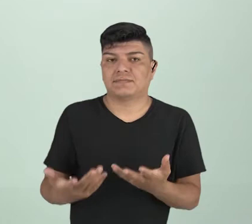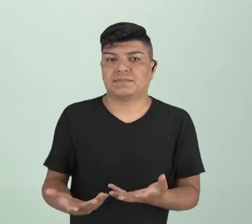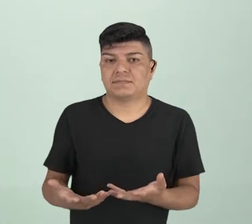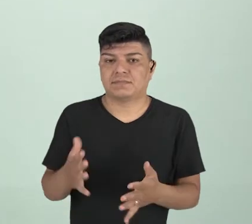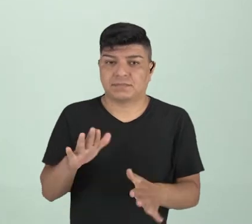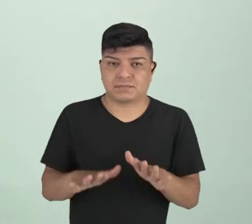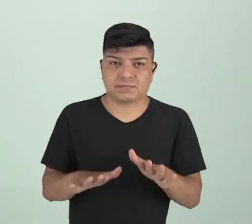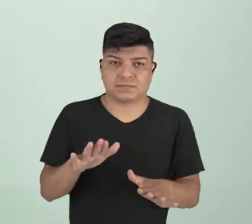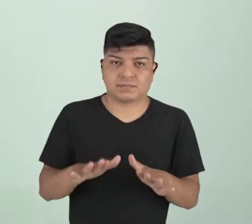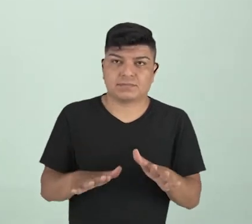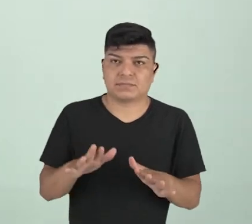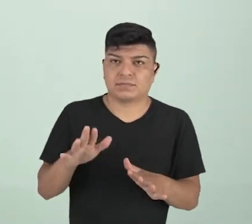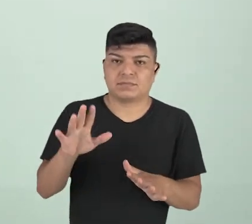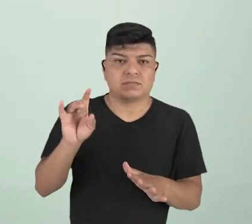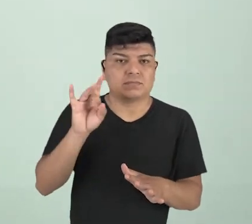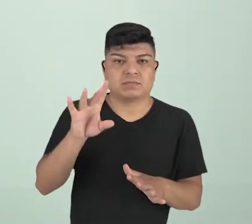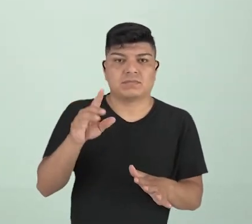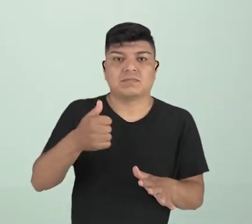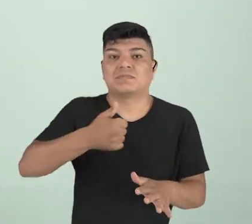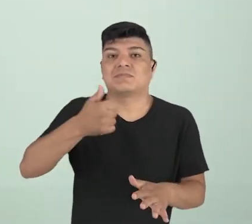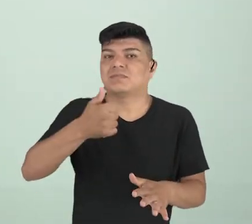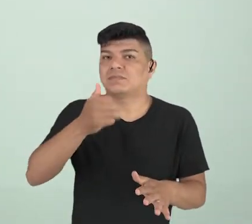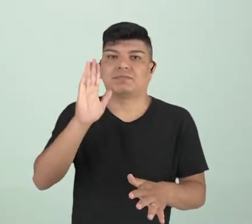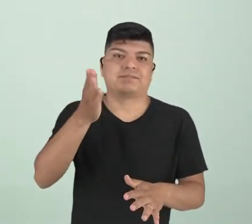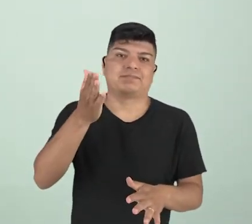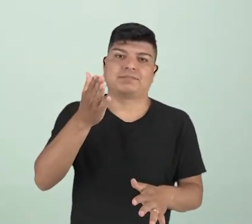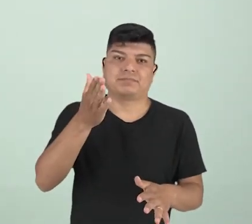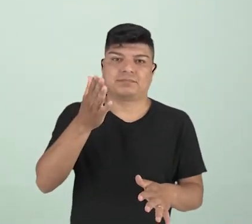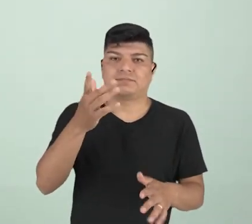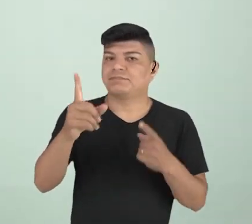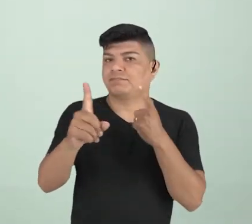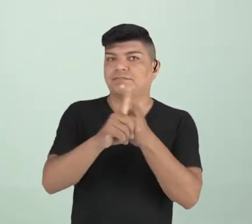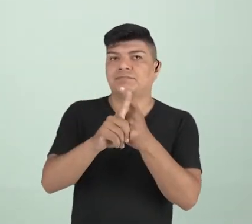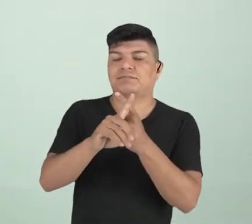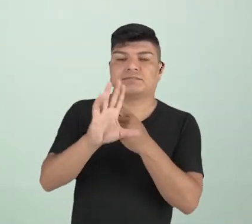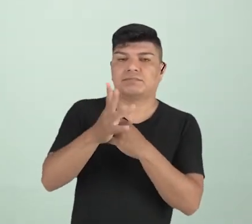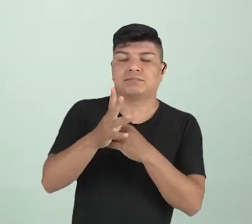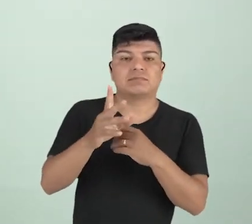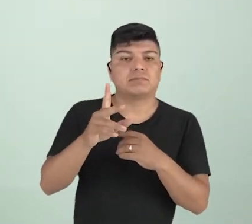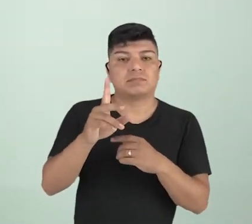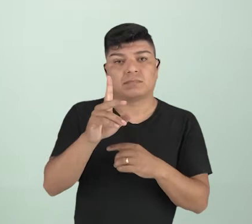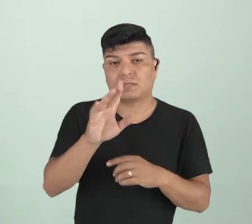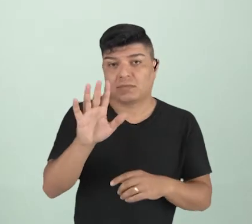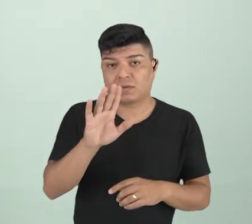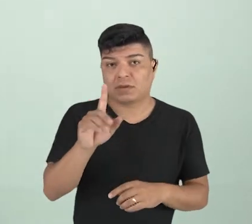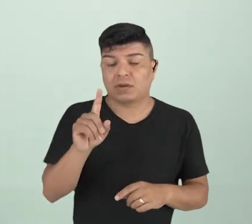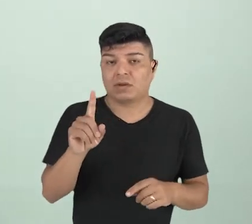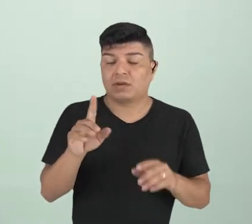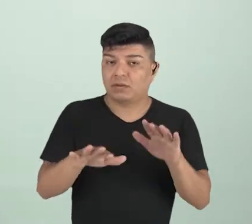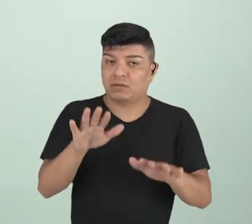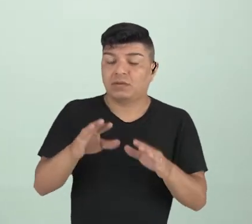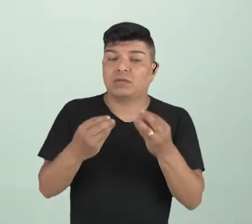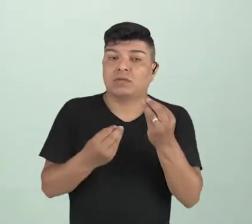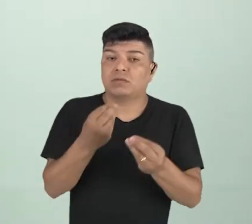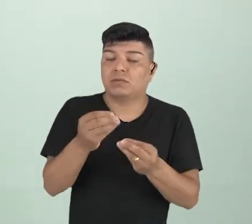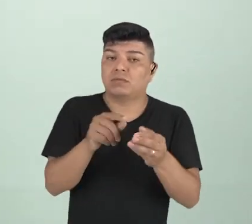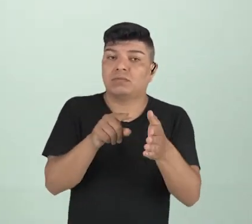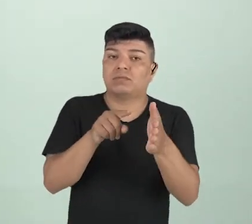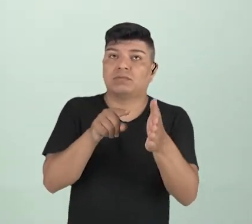vezes normalmente você só olha a primeira aba, né? Você, não achei aqui, não vou achar mais. Às vezes não é isso, às vezes é como você